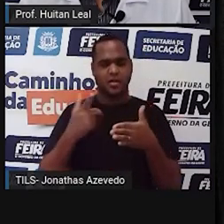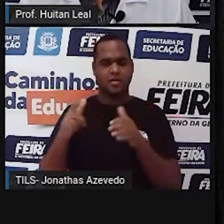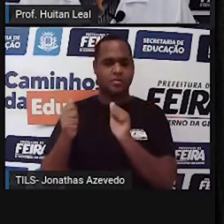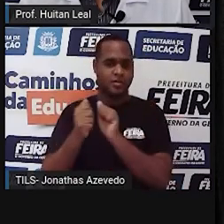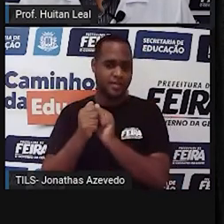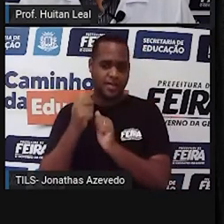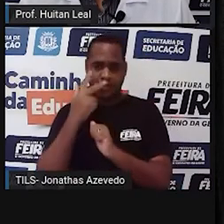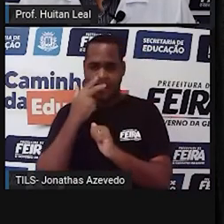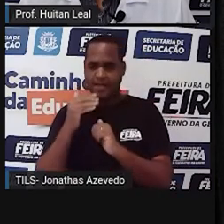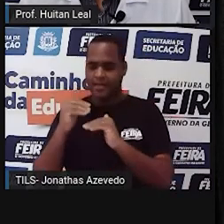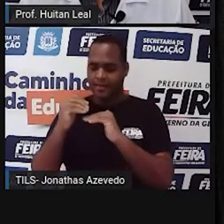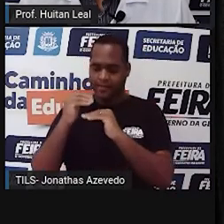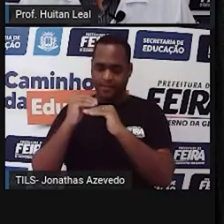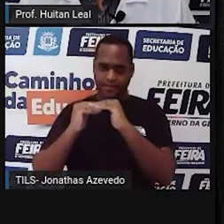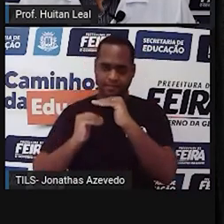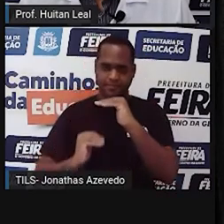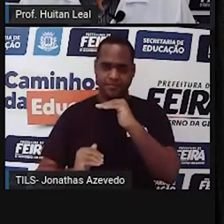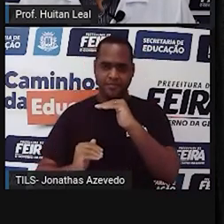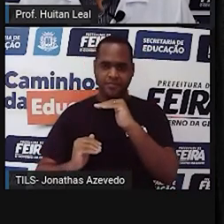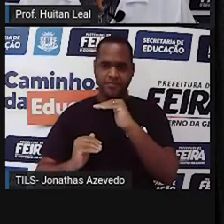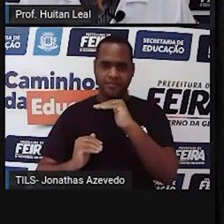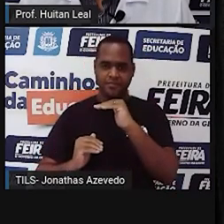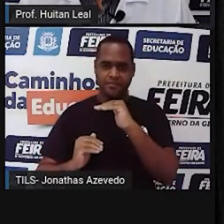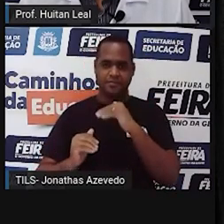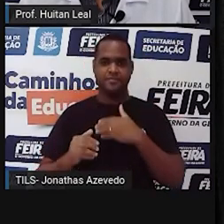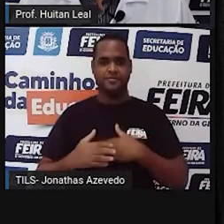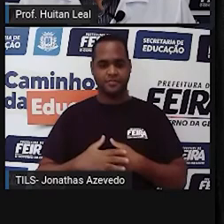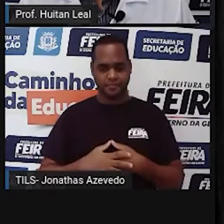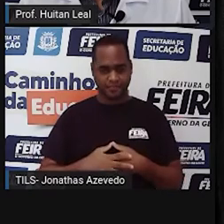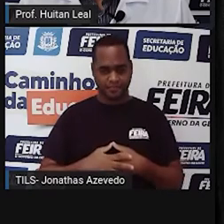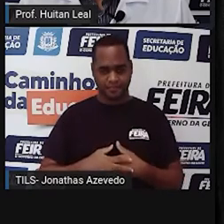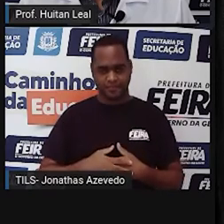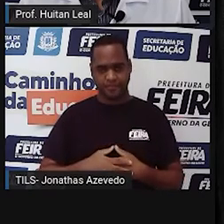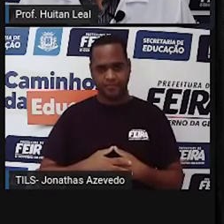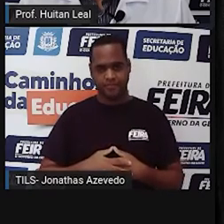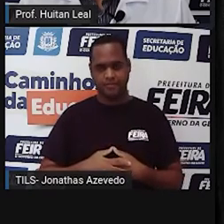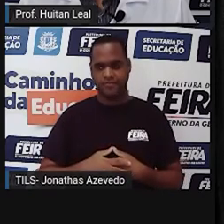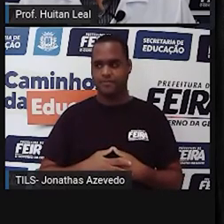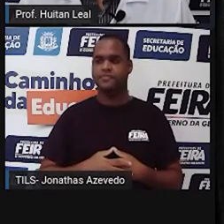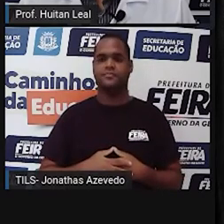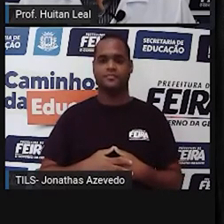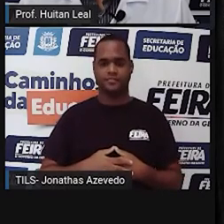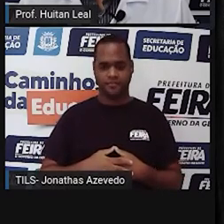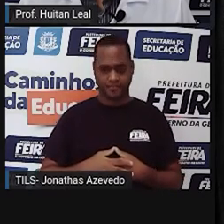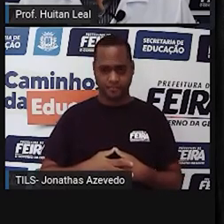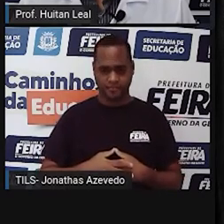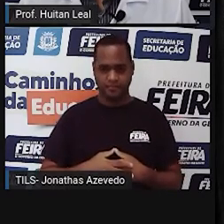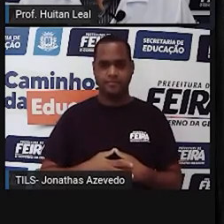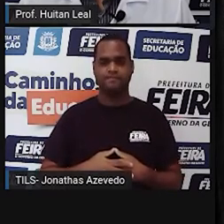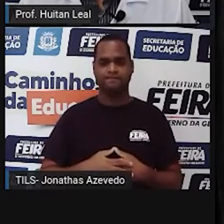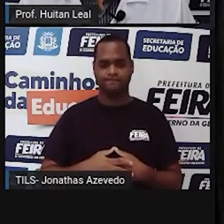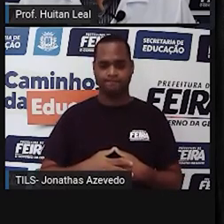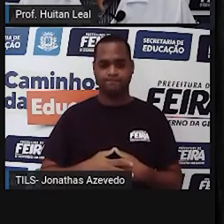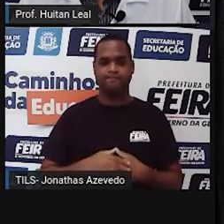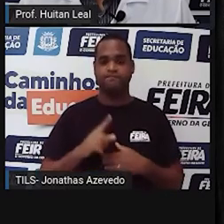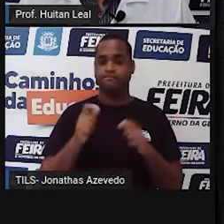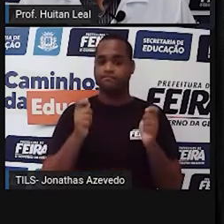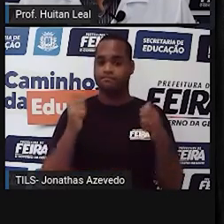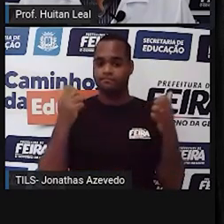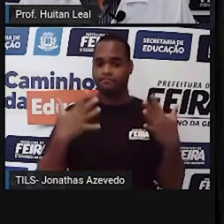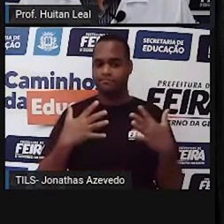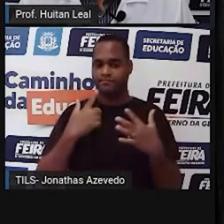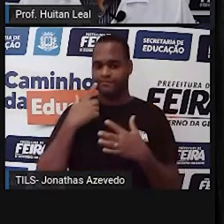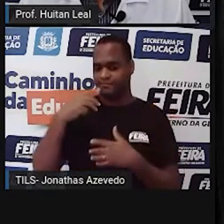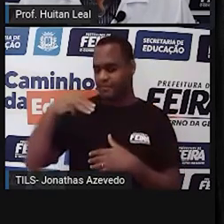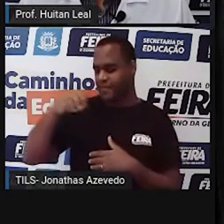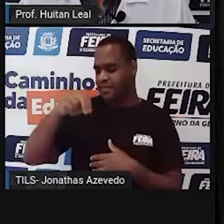então, inferioridade. No caso aqui, inferioridade, não é? Mas temos aqui o menos, que dá